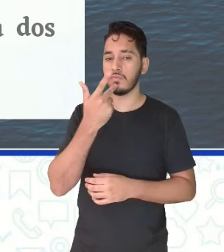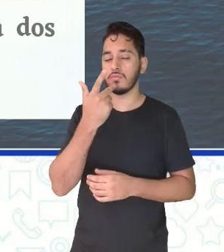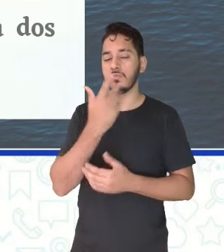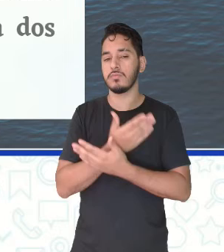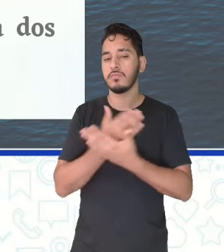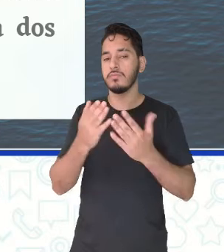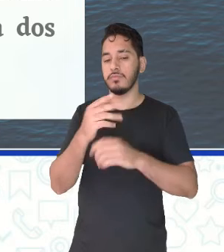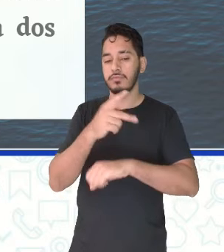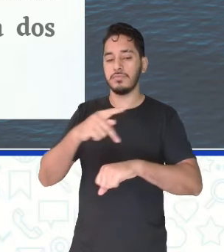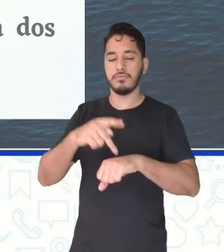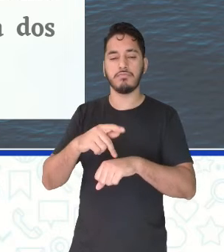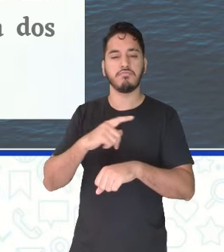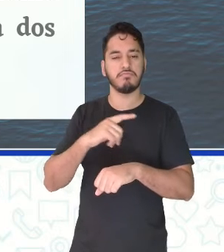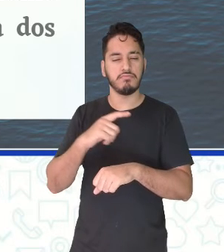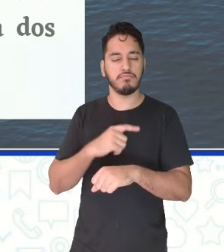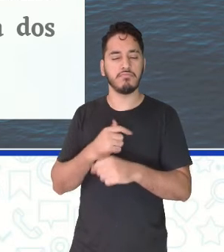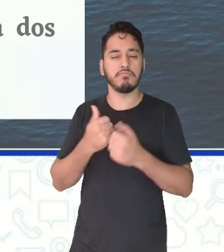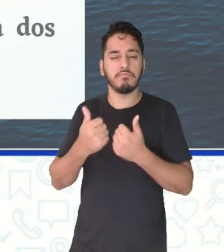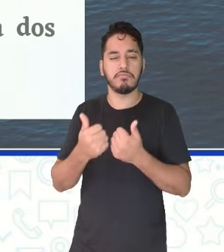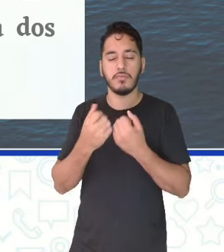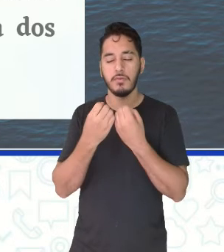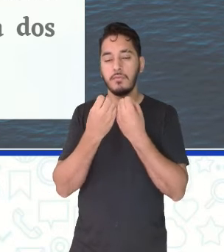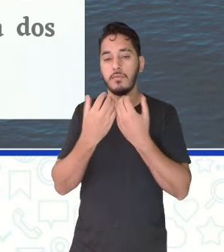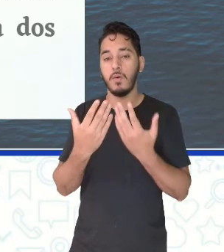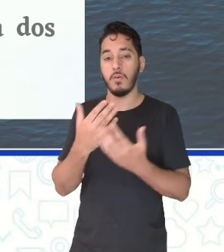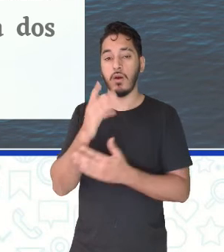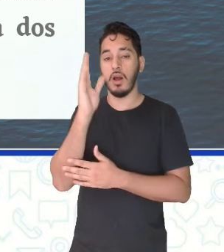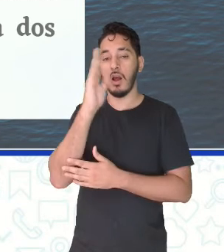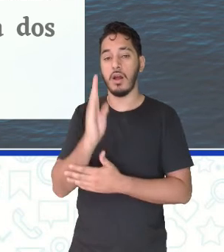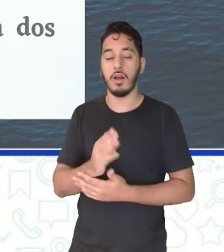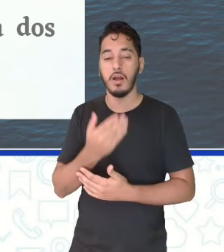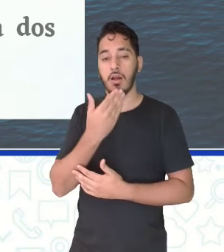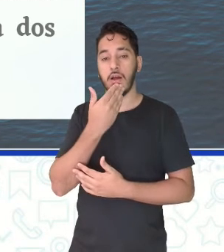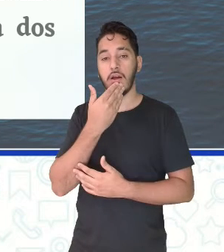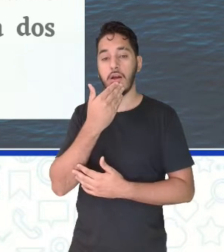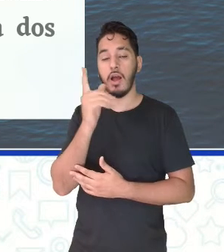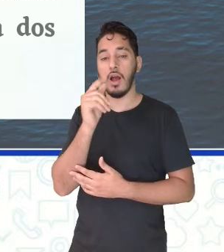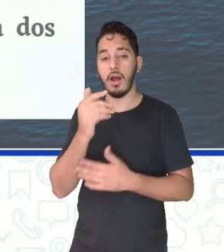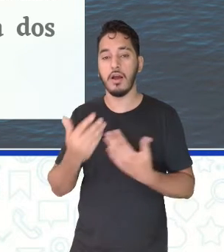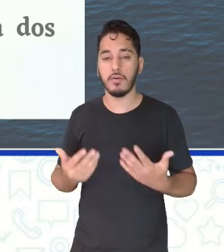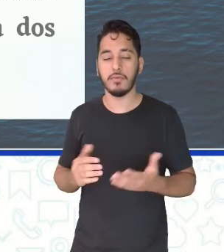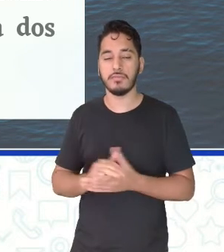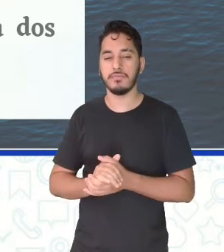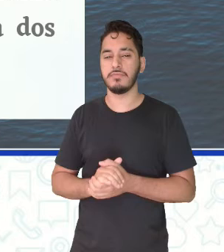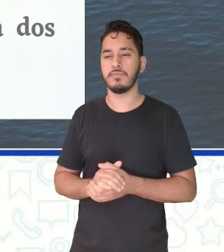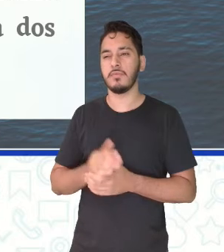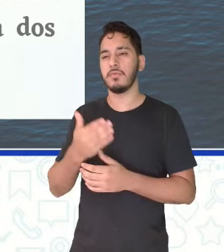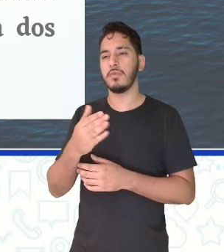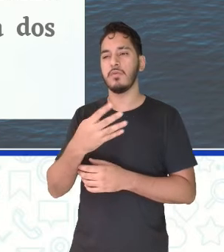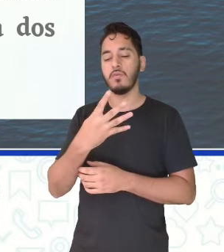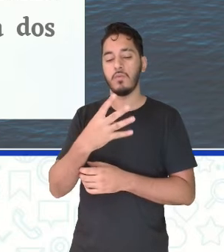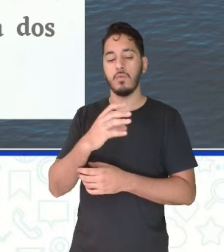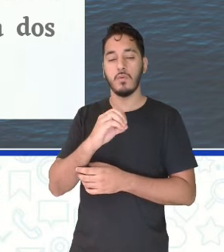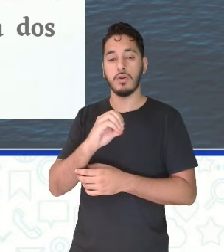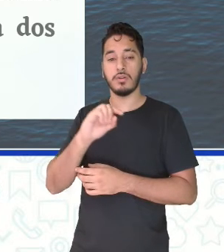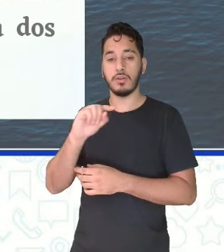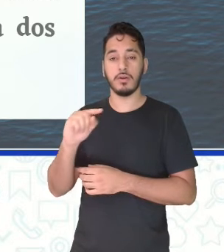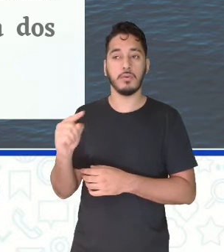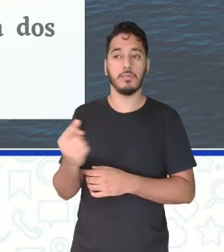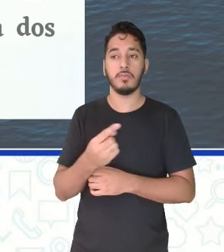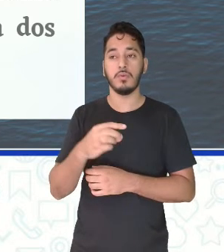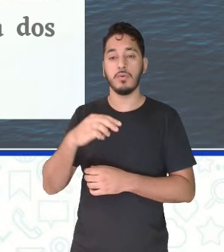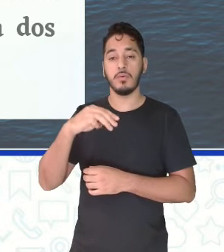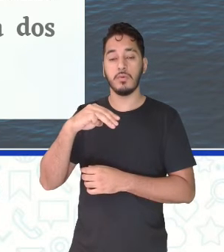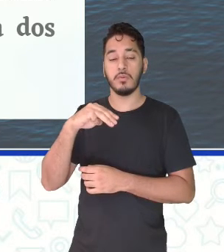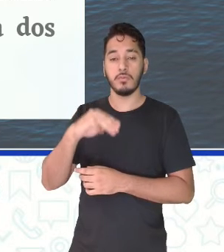Brasil é um país de abundância hídrica, né? A média daqui do Brasil é de 40 mil metros cúbicos